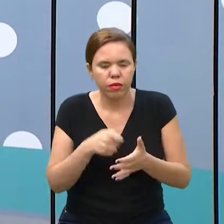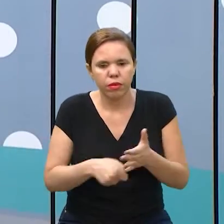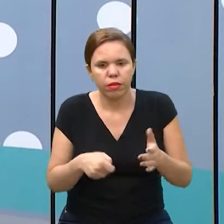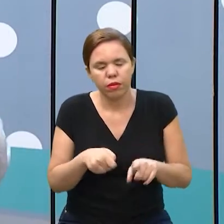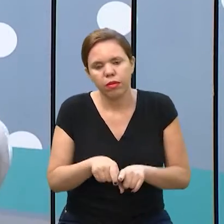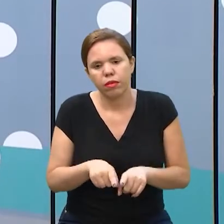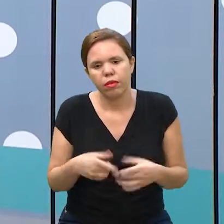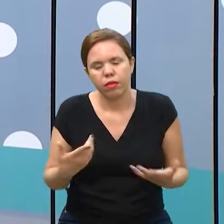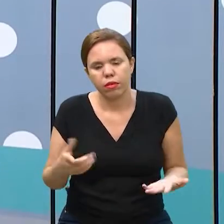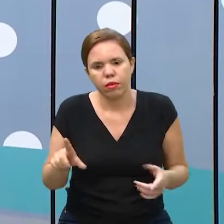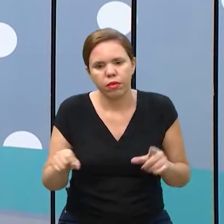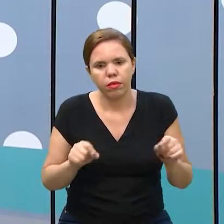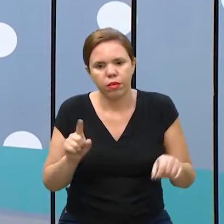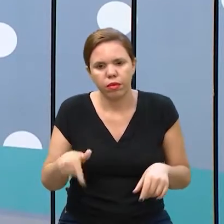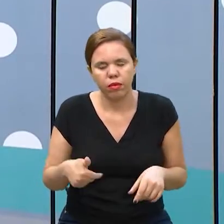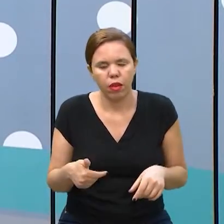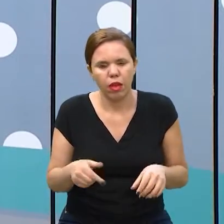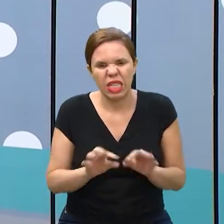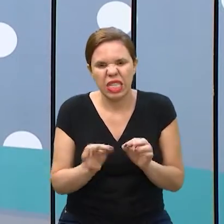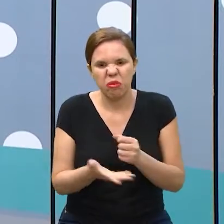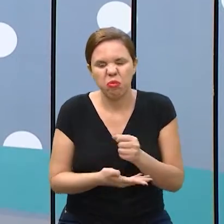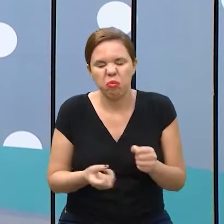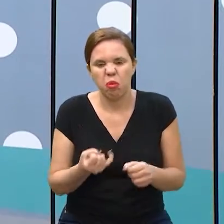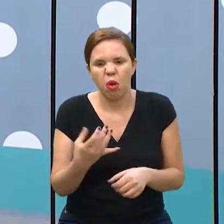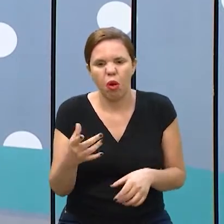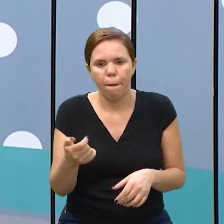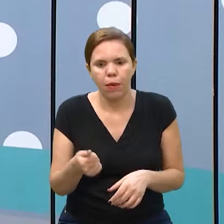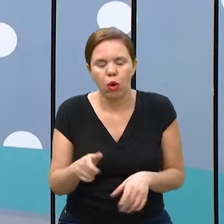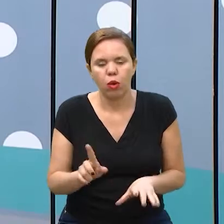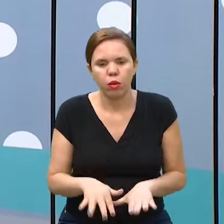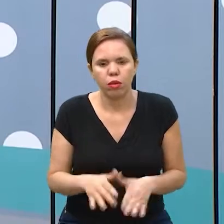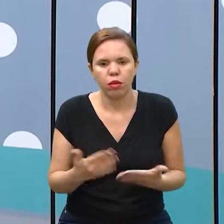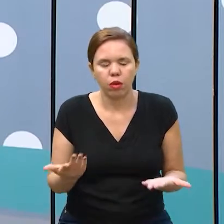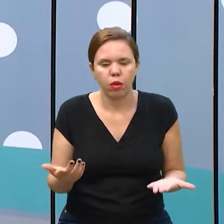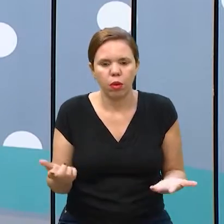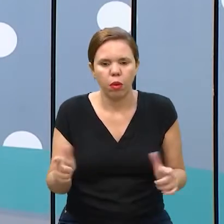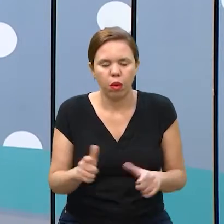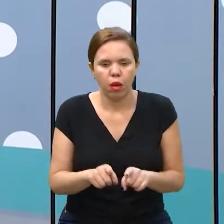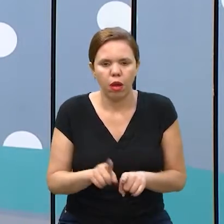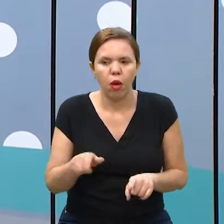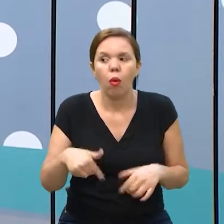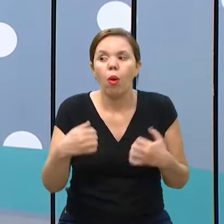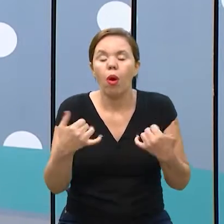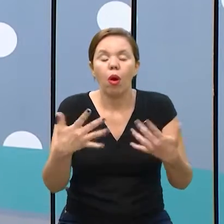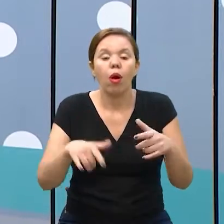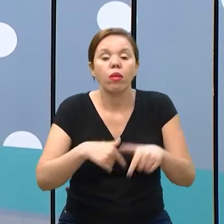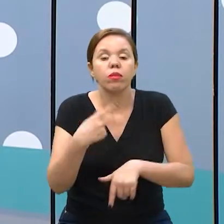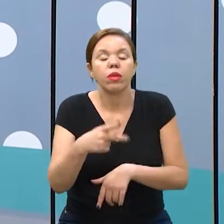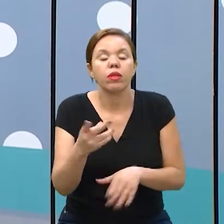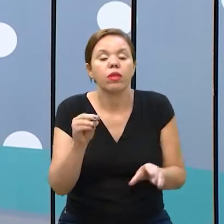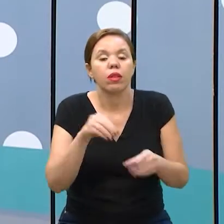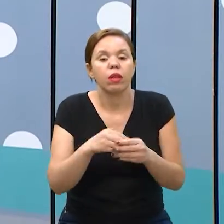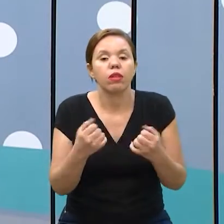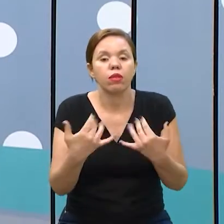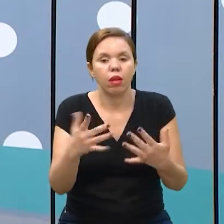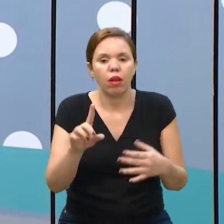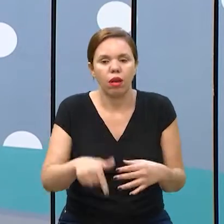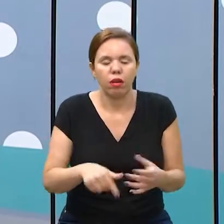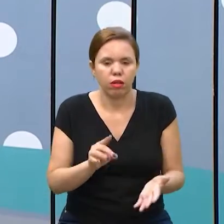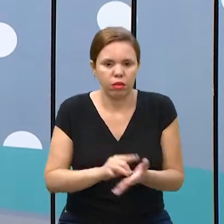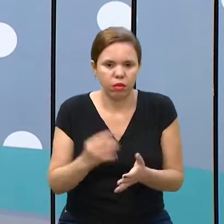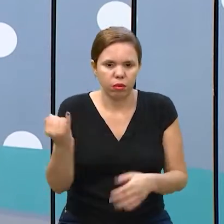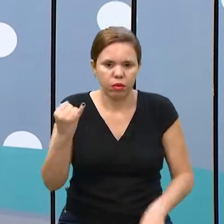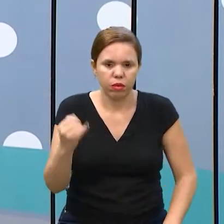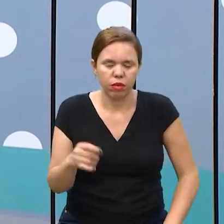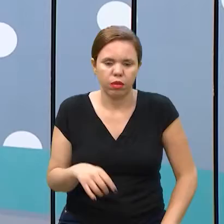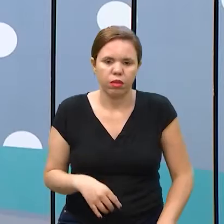vai escolher pelo engajamento. Tá, ele é muito pequeno, mas qual é o engajamento dele dentro do público-alvo dele? Se é grande,